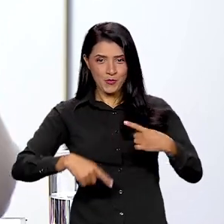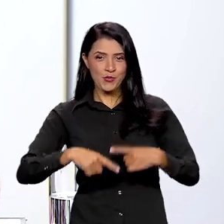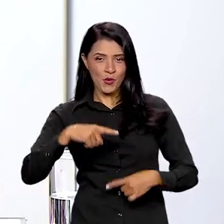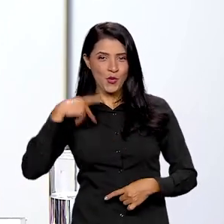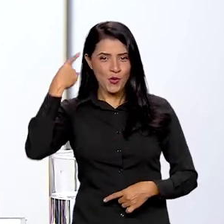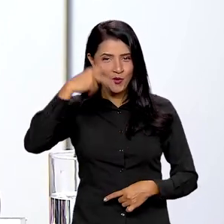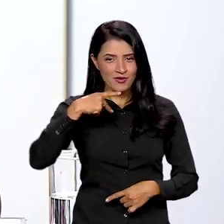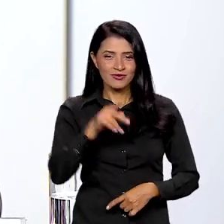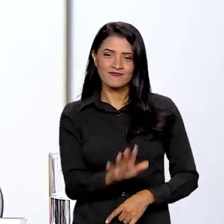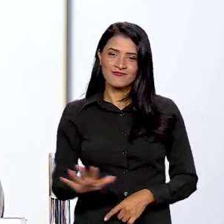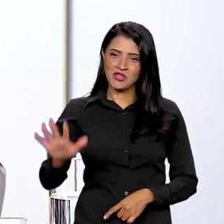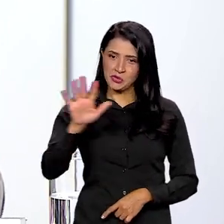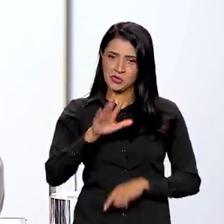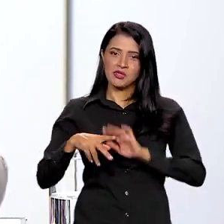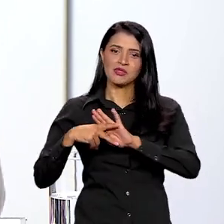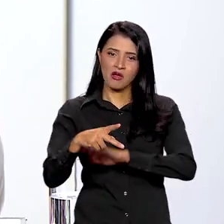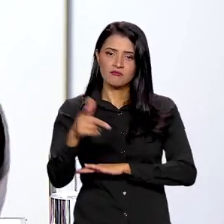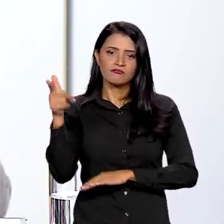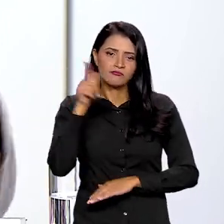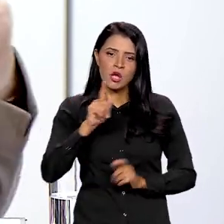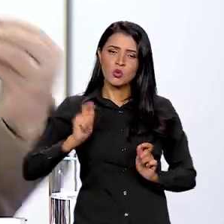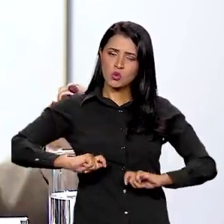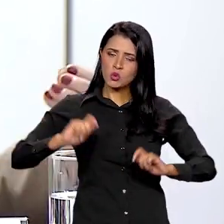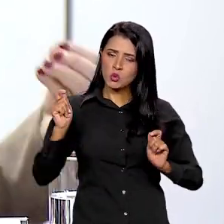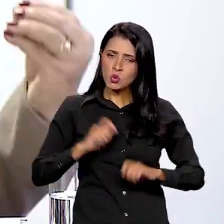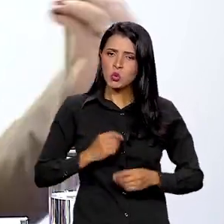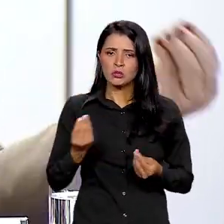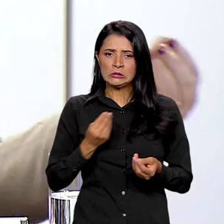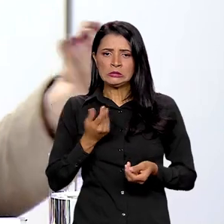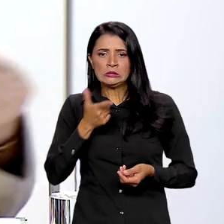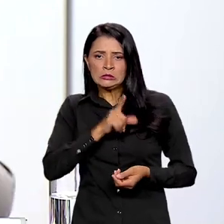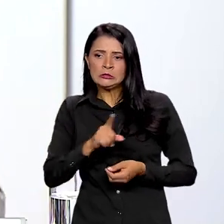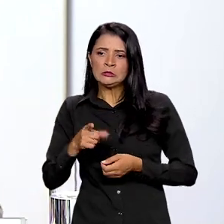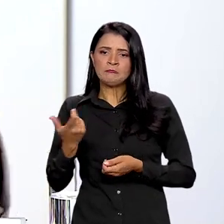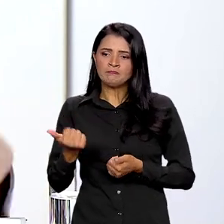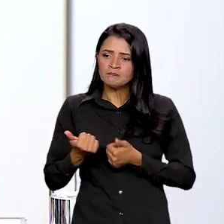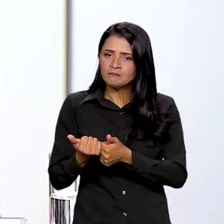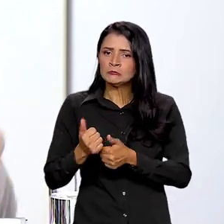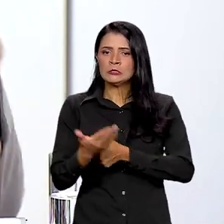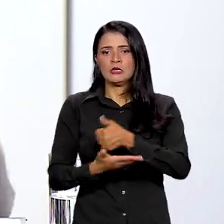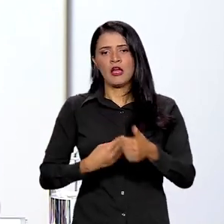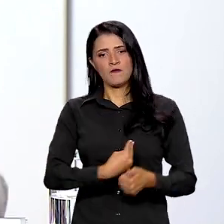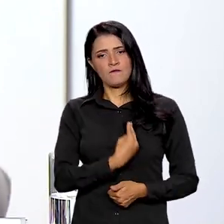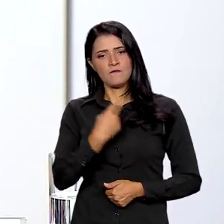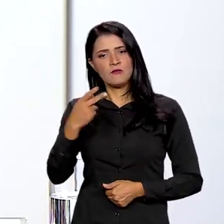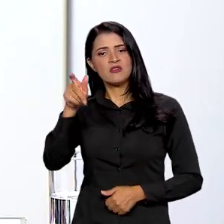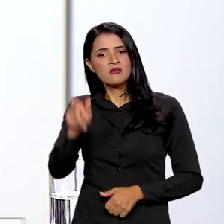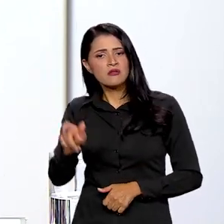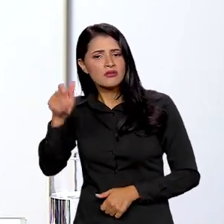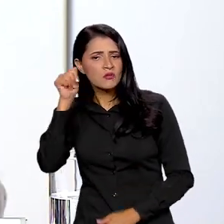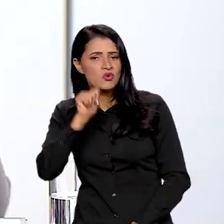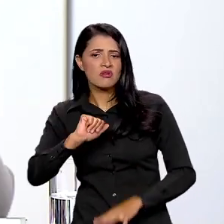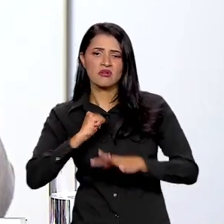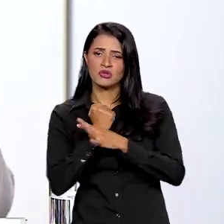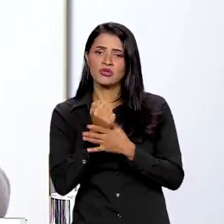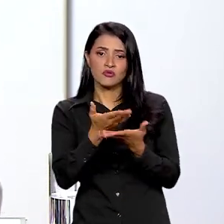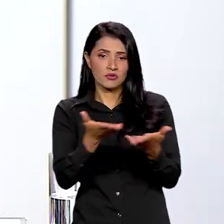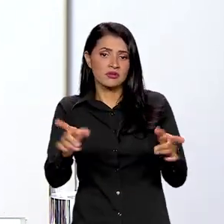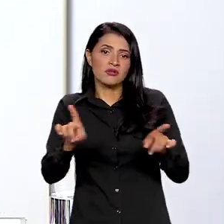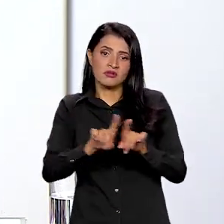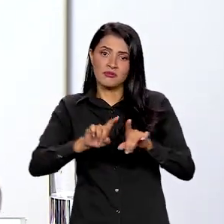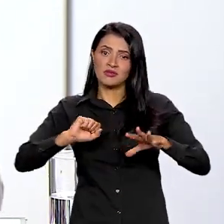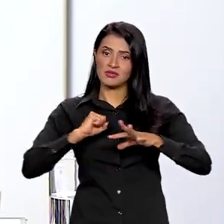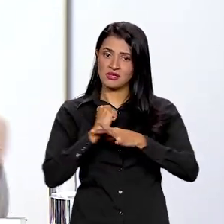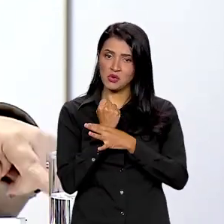uma política nacional que vai dar conta de respaldar a vida das mulheres e garantir